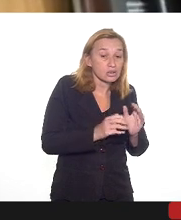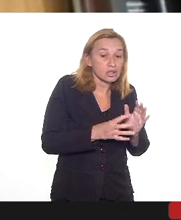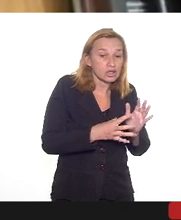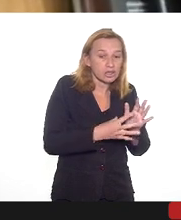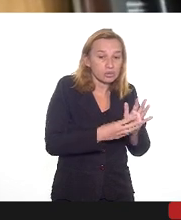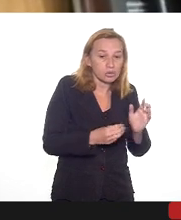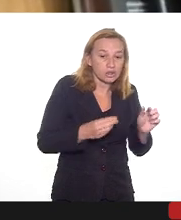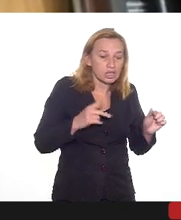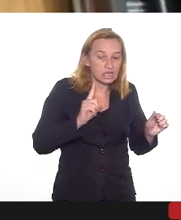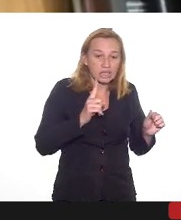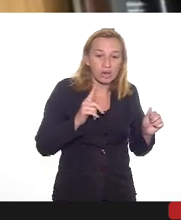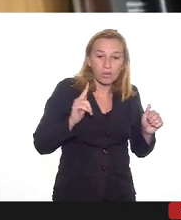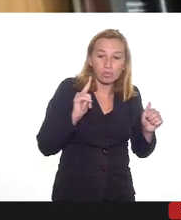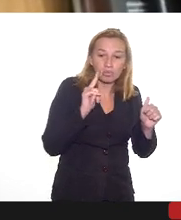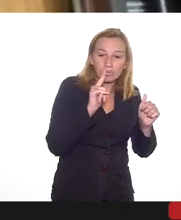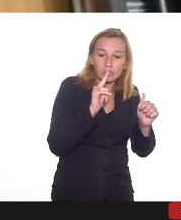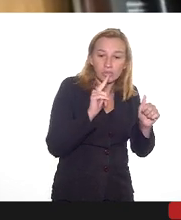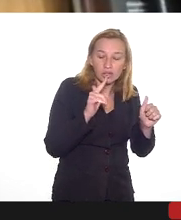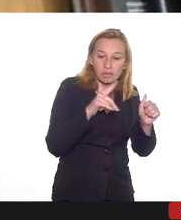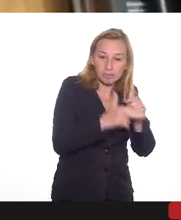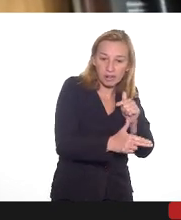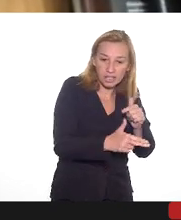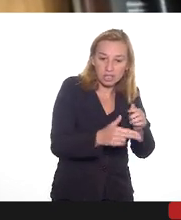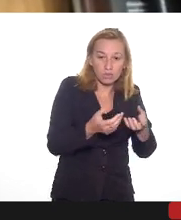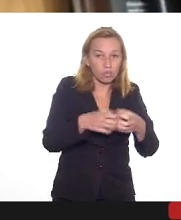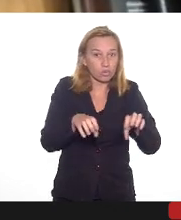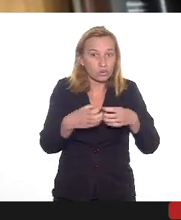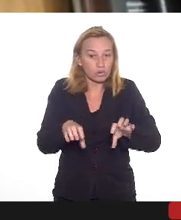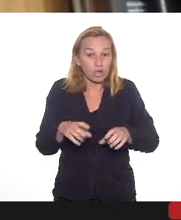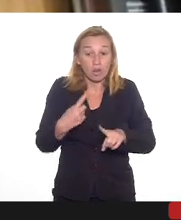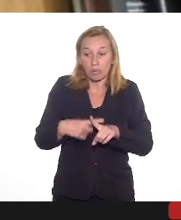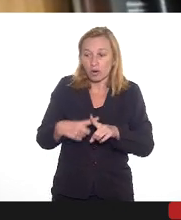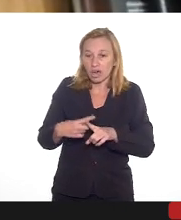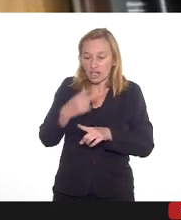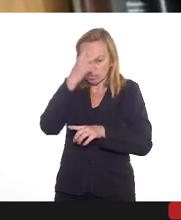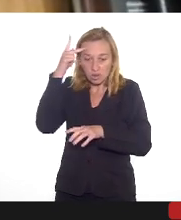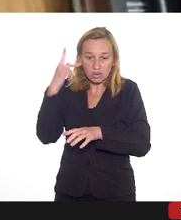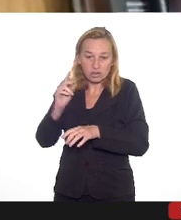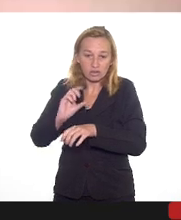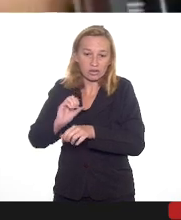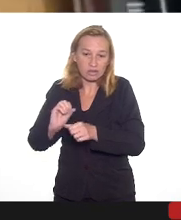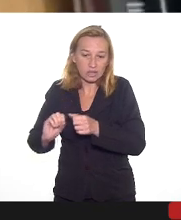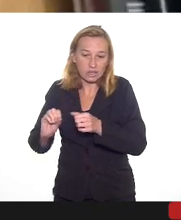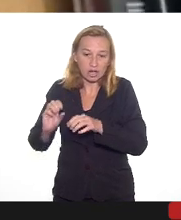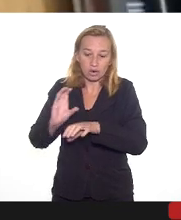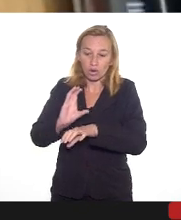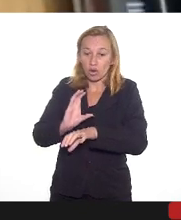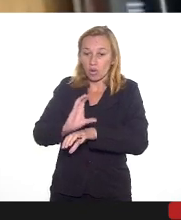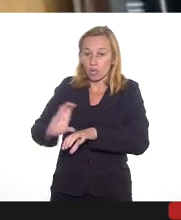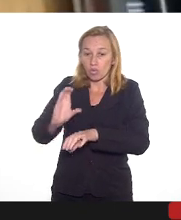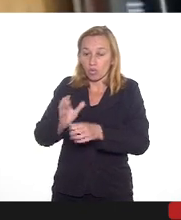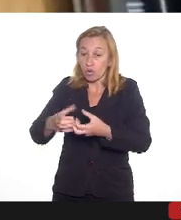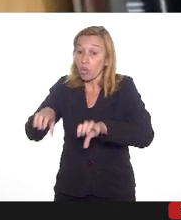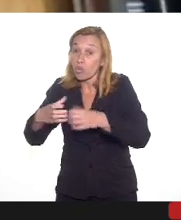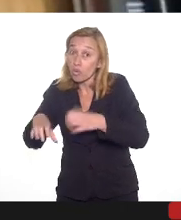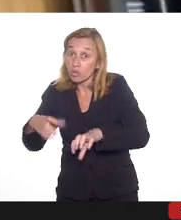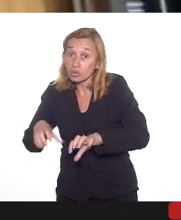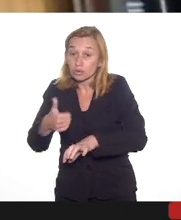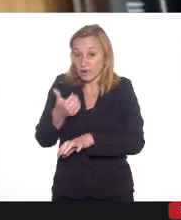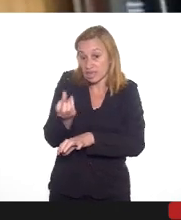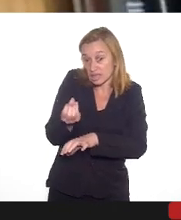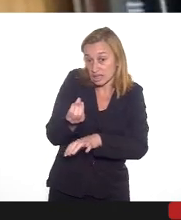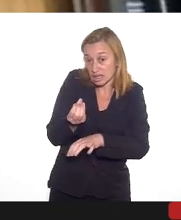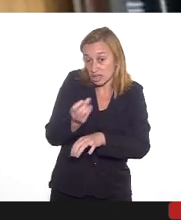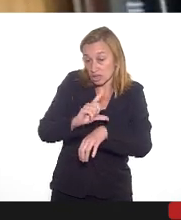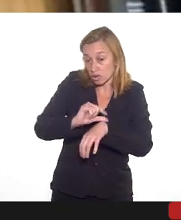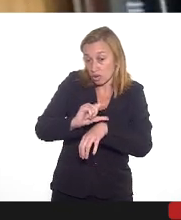regra do concurso público, né? Porque as pessoas fizeram um concurso primeiro para 16 horas e seria uma transformação de cargos